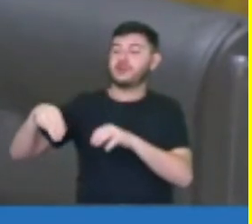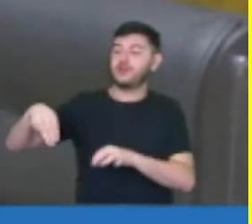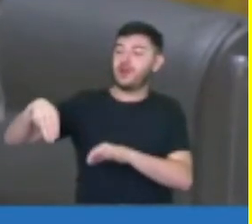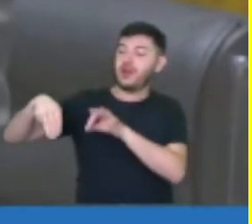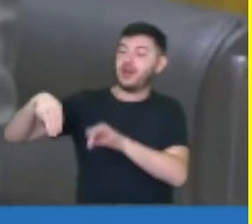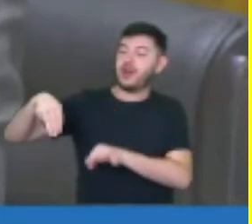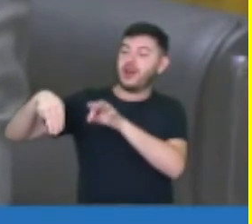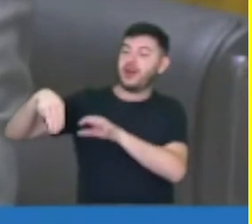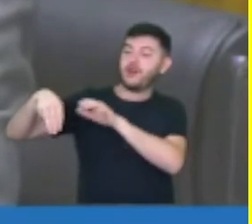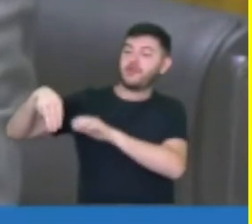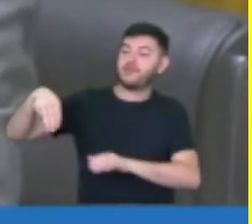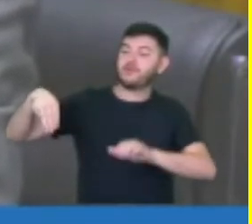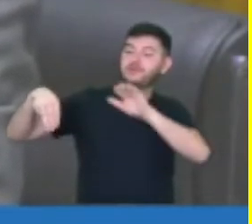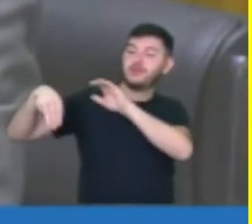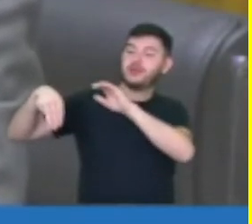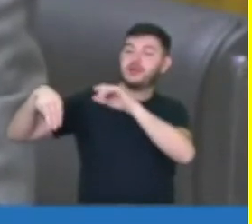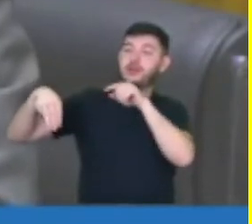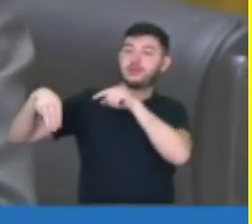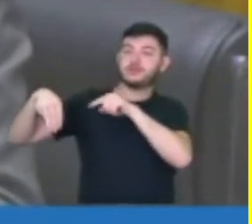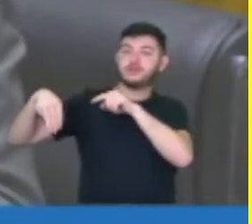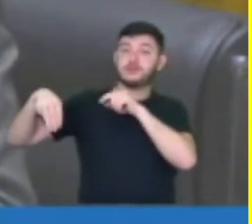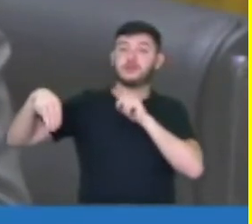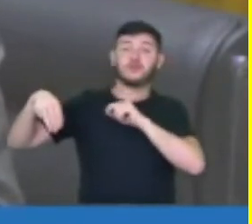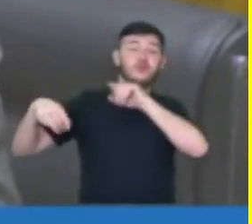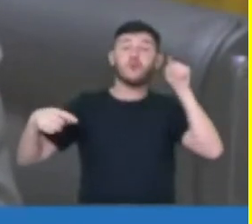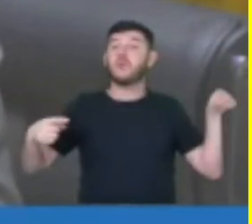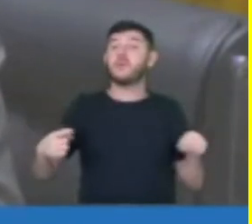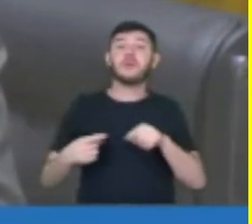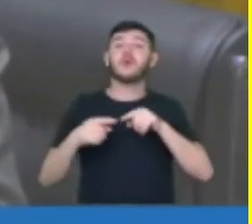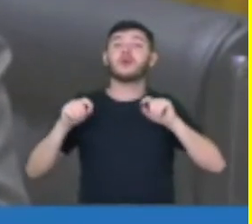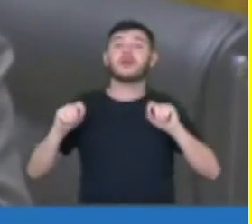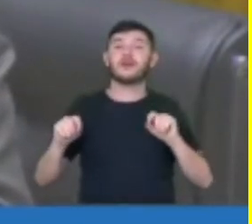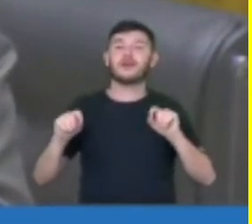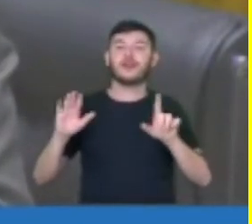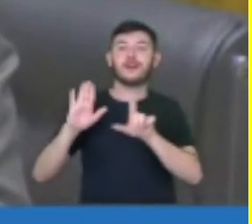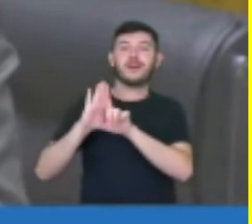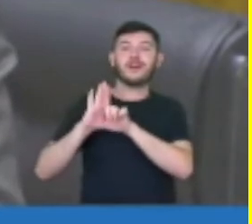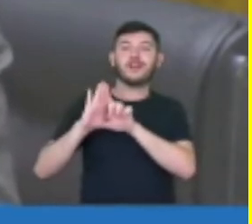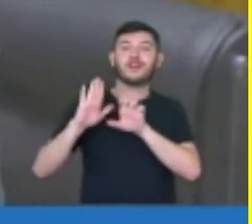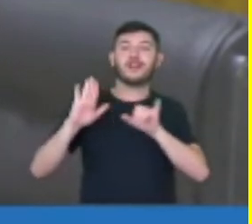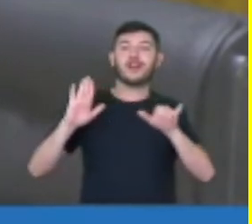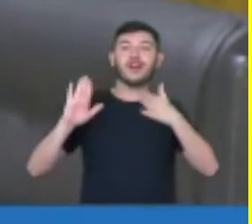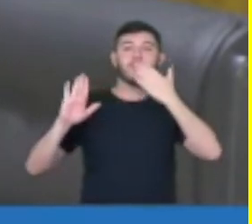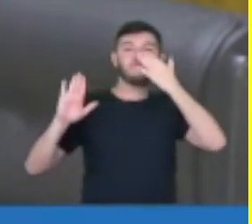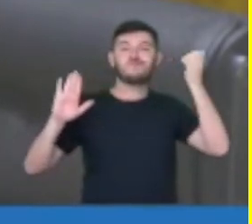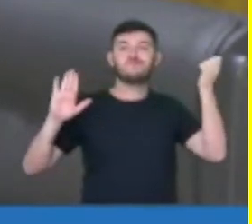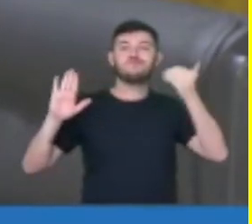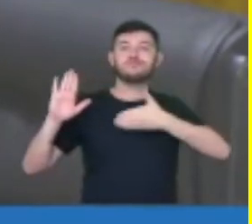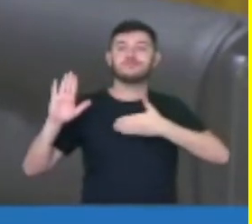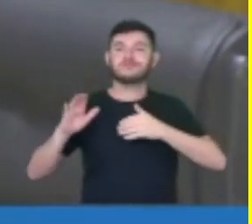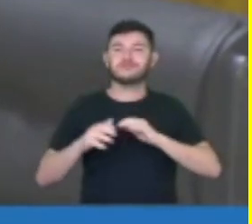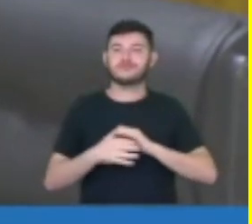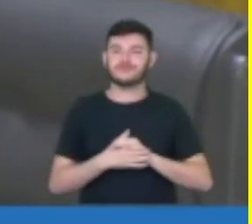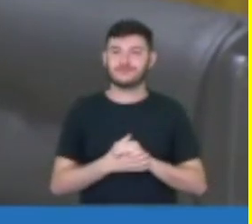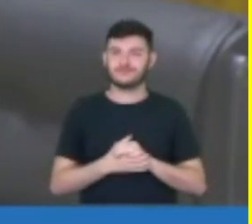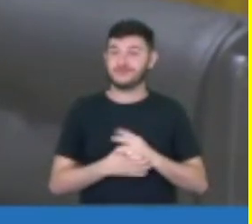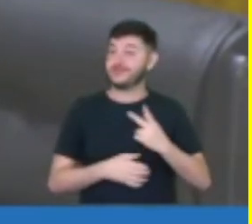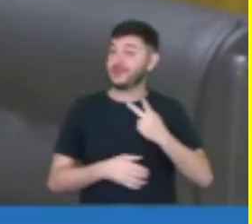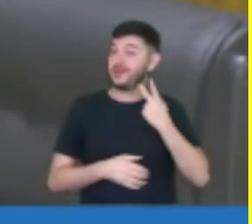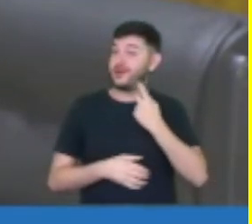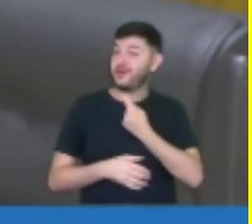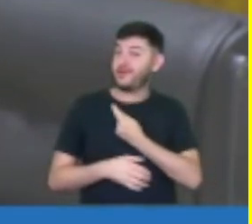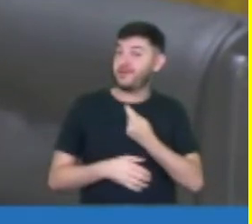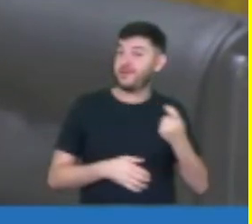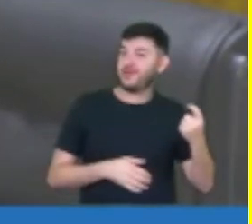lei? O Procurador-Geral da República se uniu ao ministro Alexandre